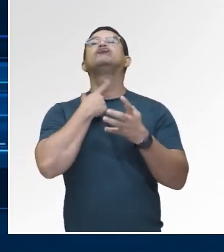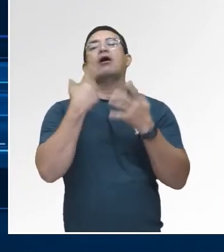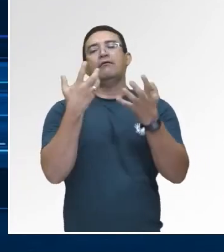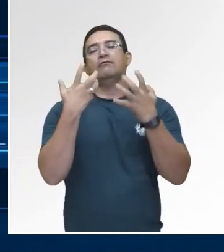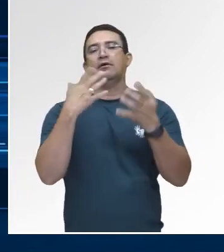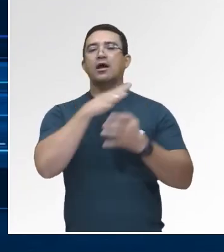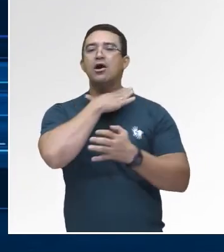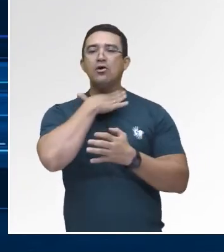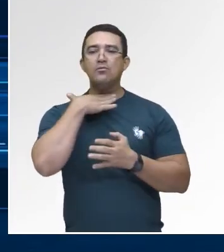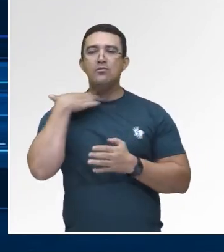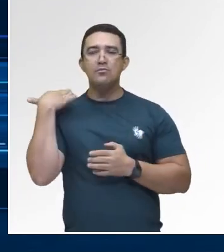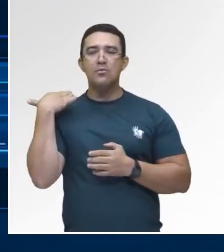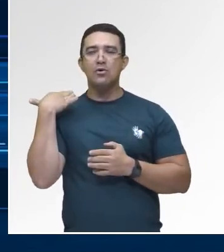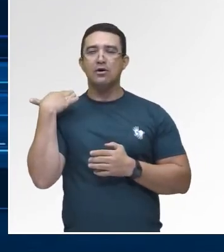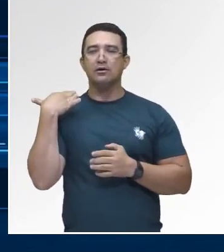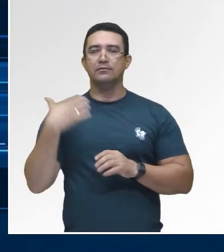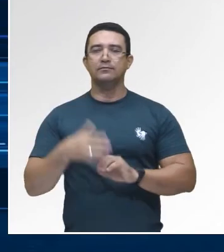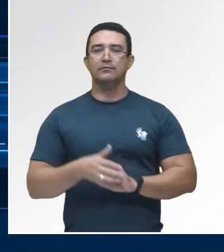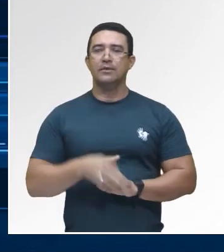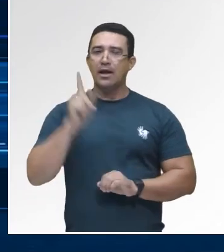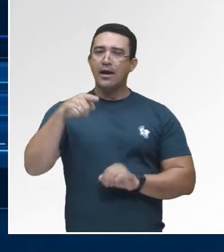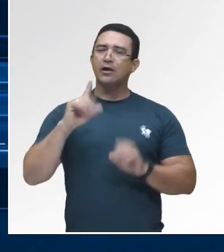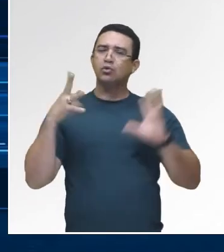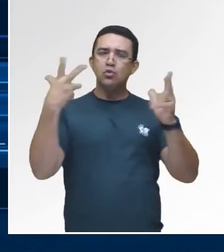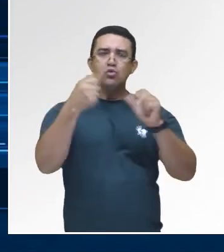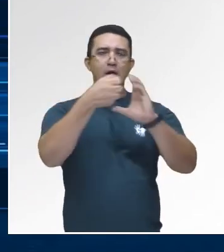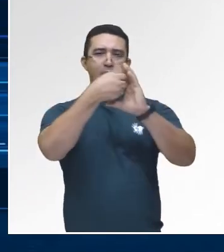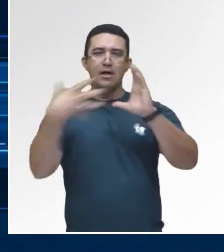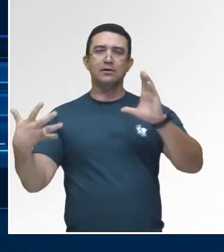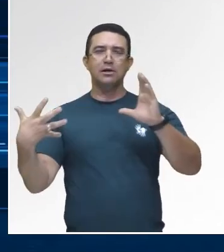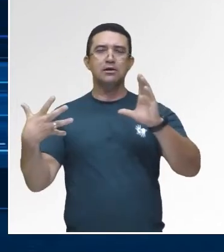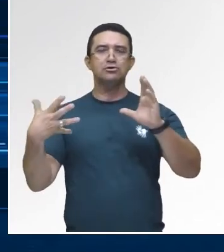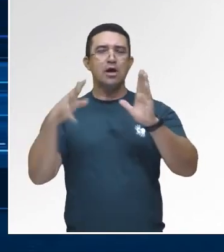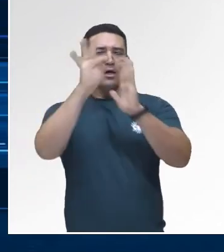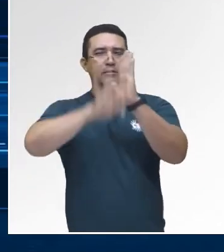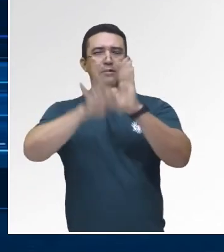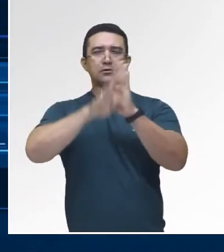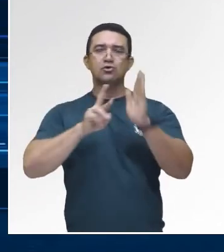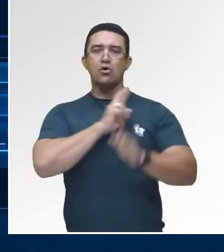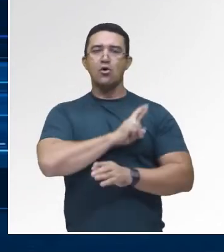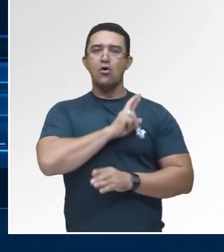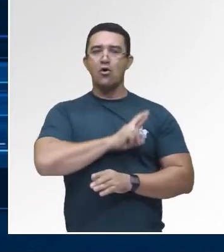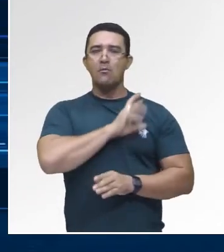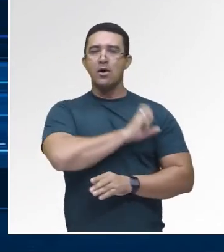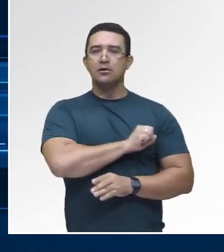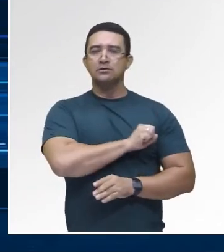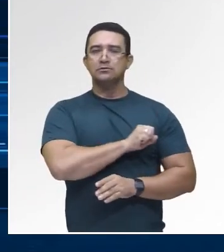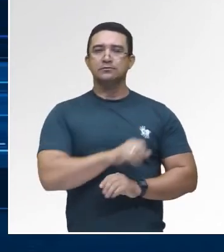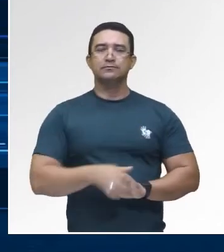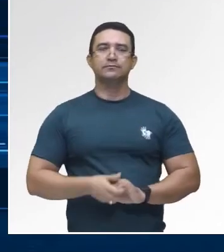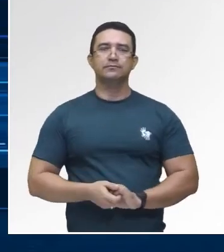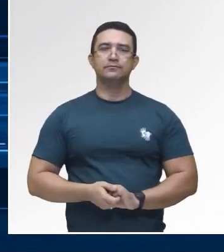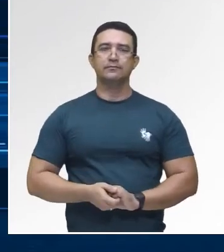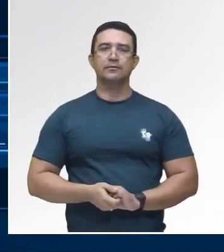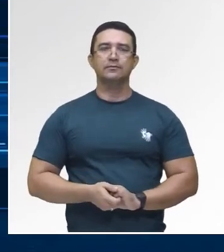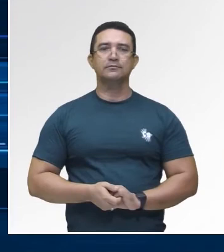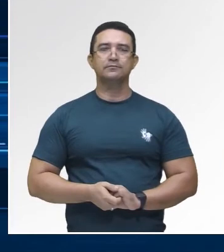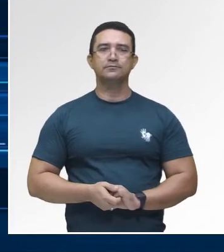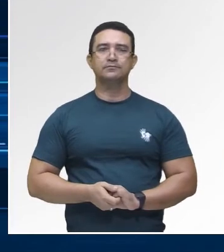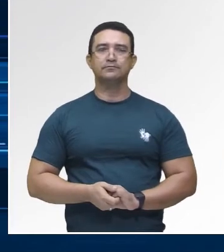vai trazer essas características aí para os textos românticos. Outra situação é o retorno do